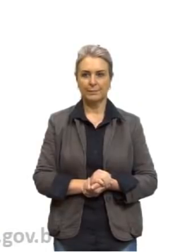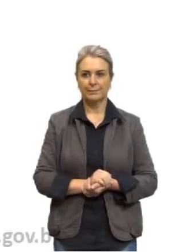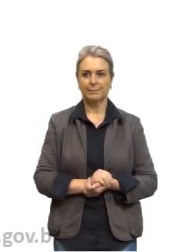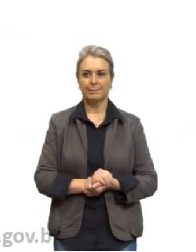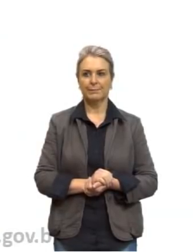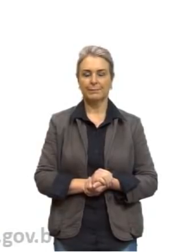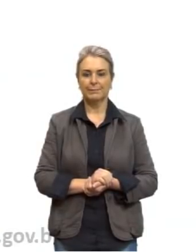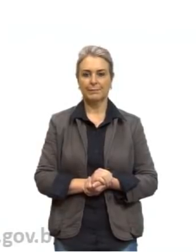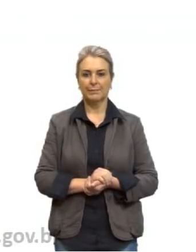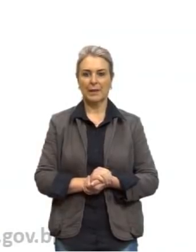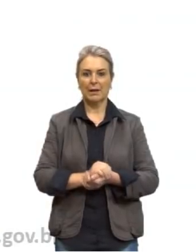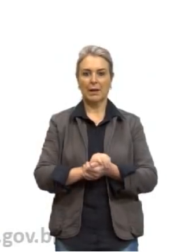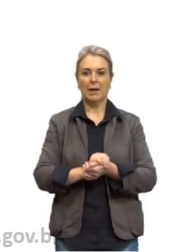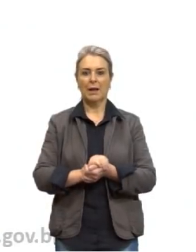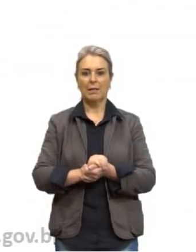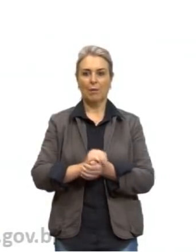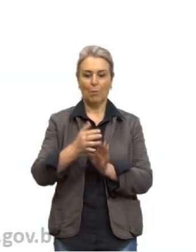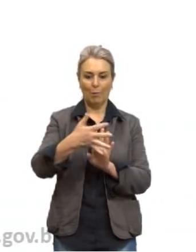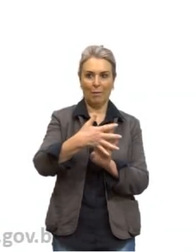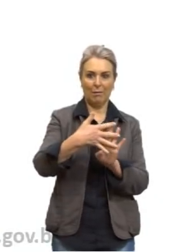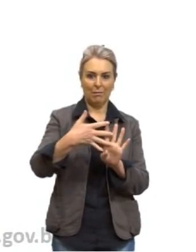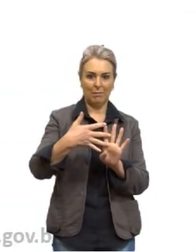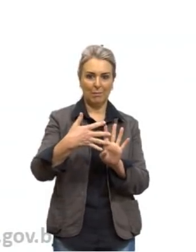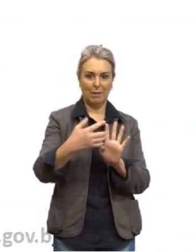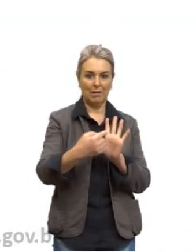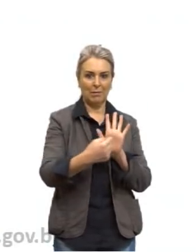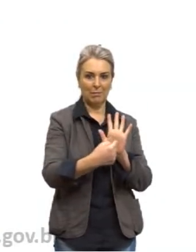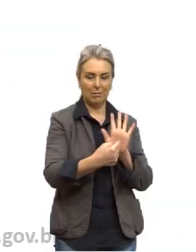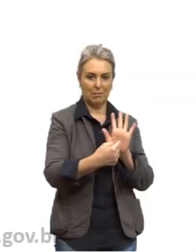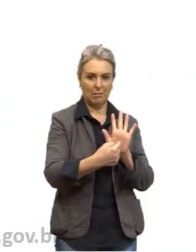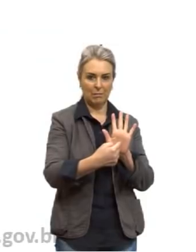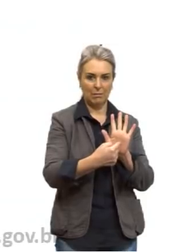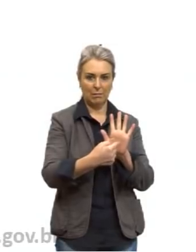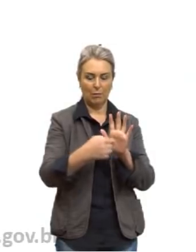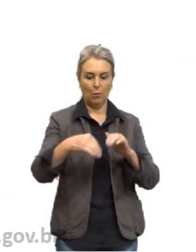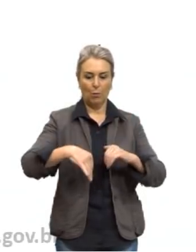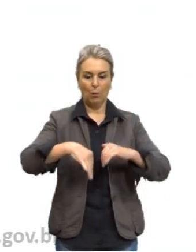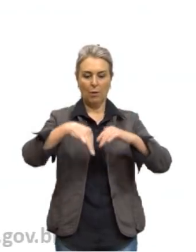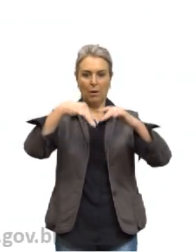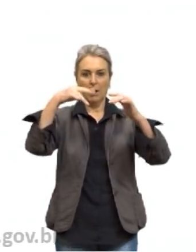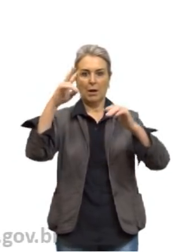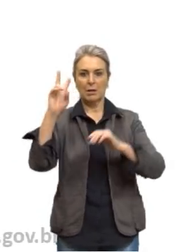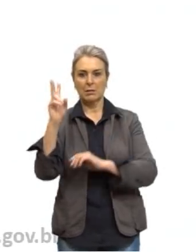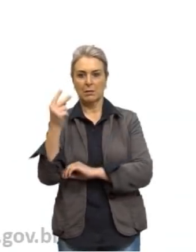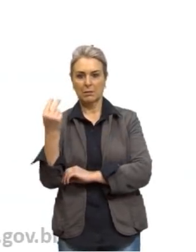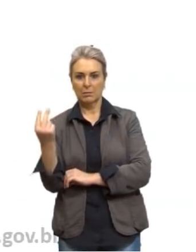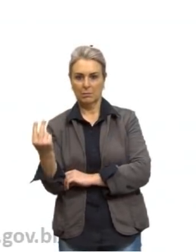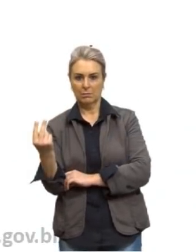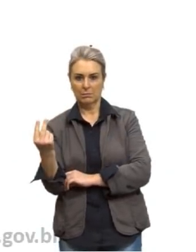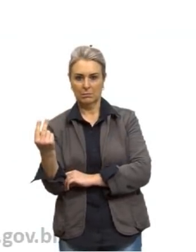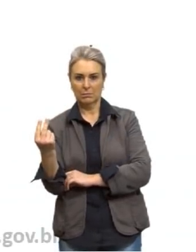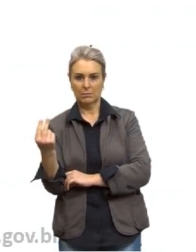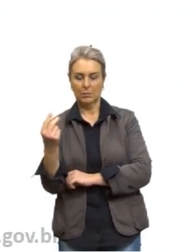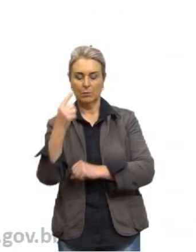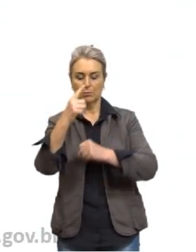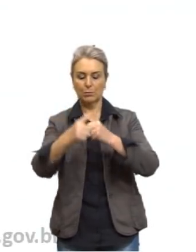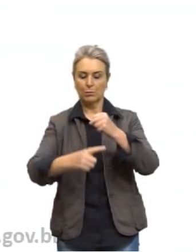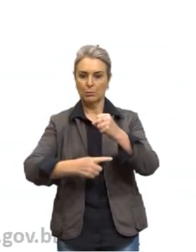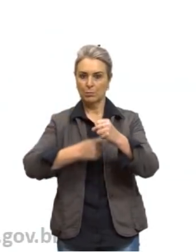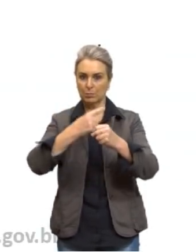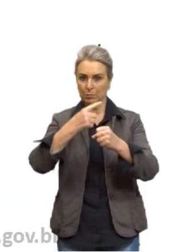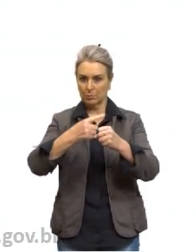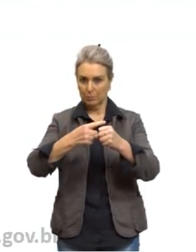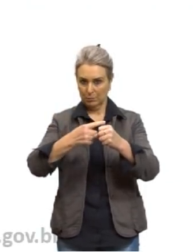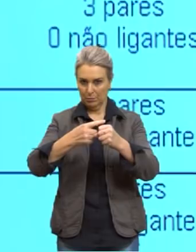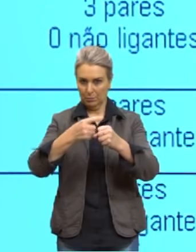olha só por exemplo o gás hidrogênio o gás hidrogênio formado por dois átomos de hidrogênio